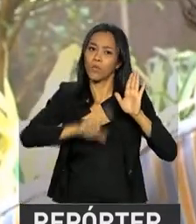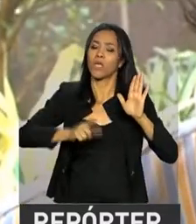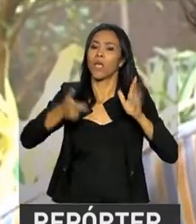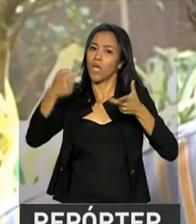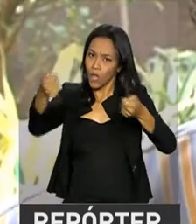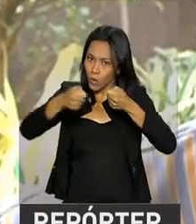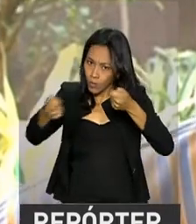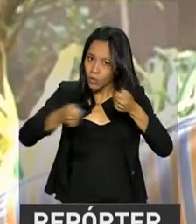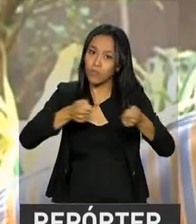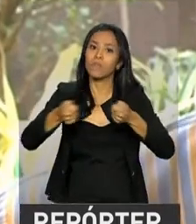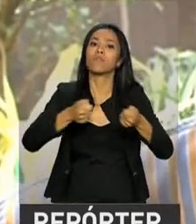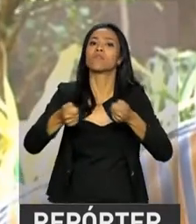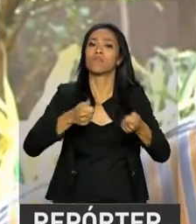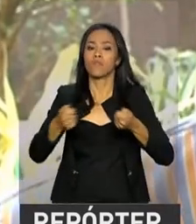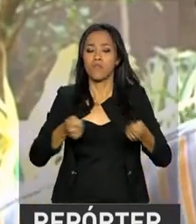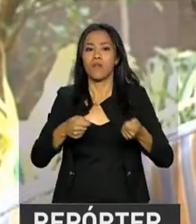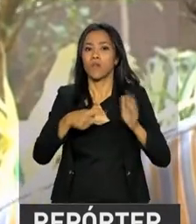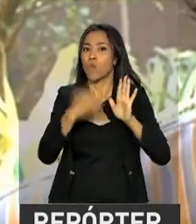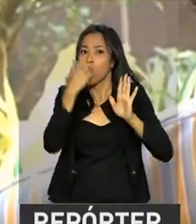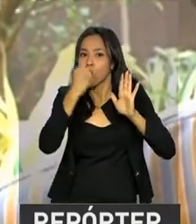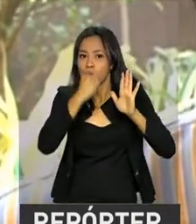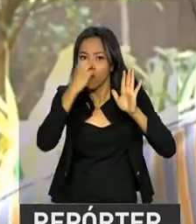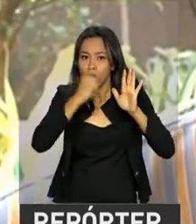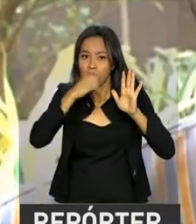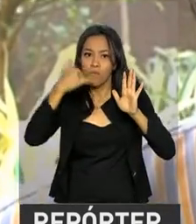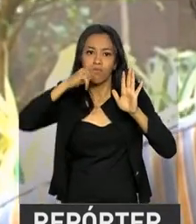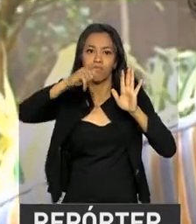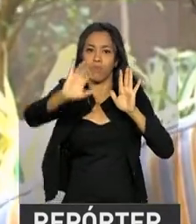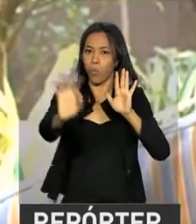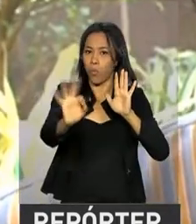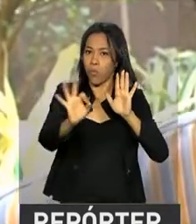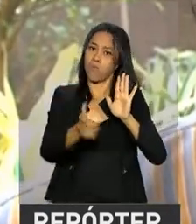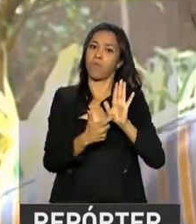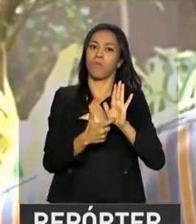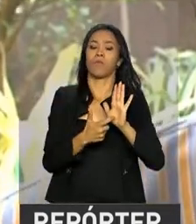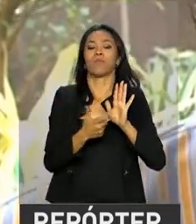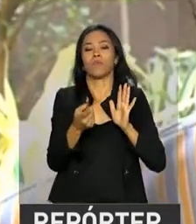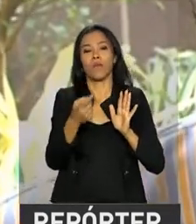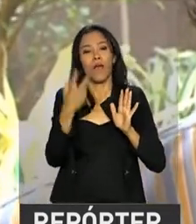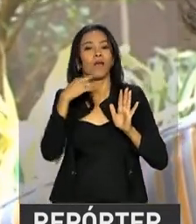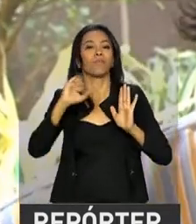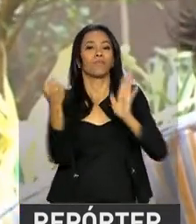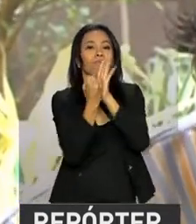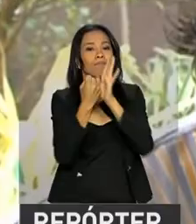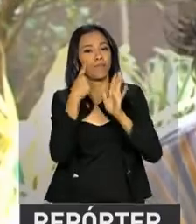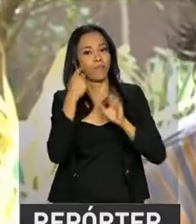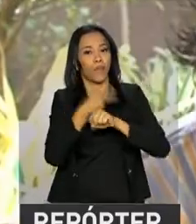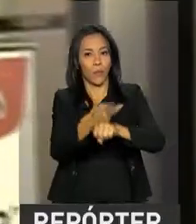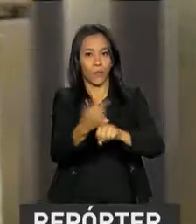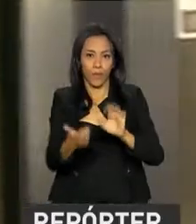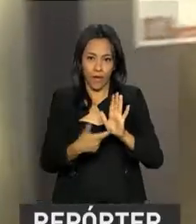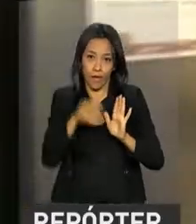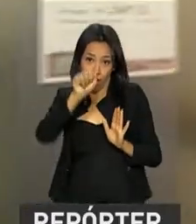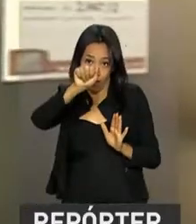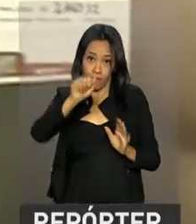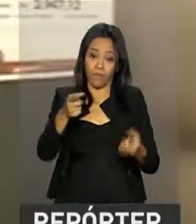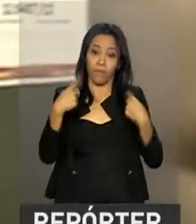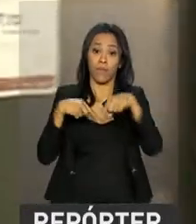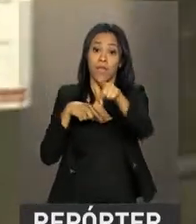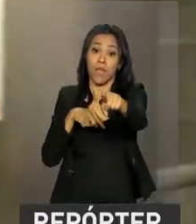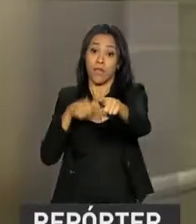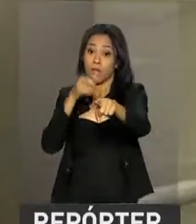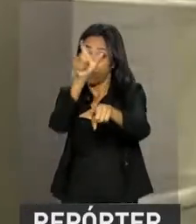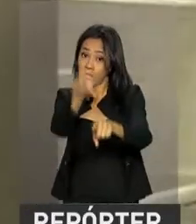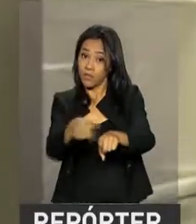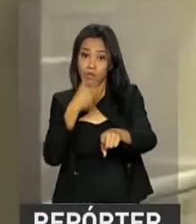na hora de consumir energia e gerar o executar a tarefa que se espera deles marlon que nunca